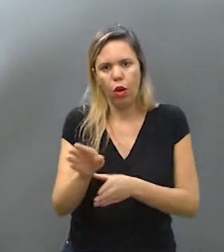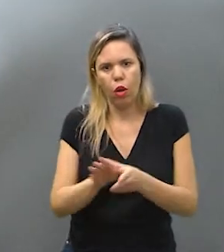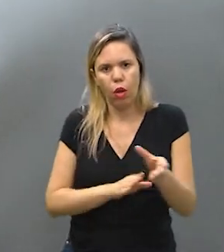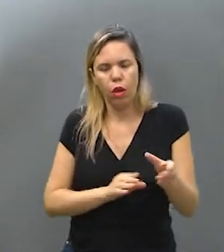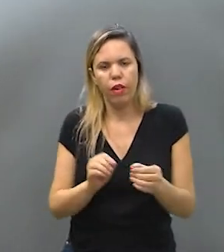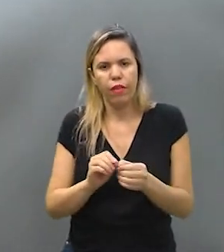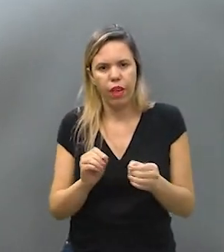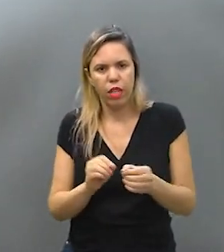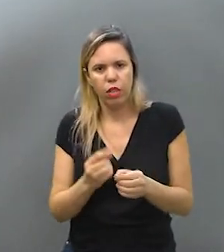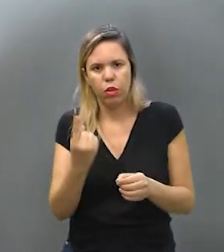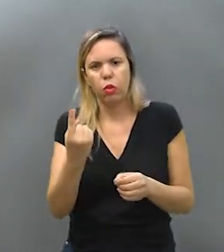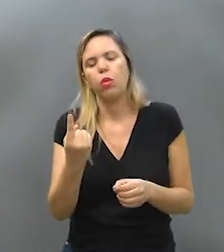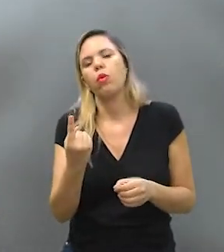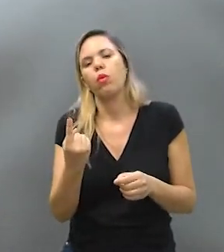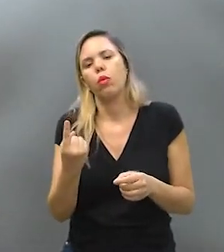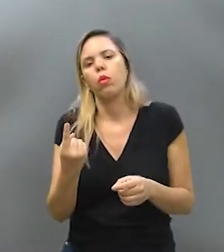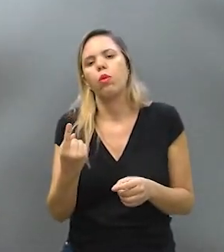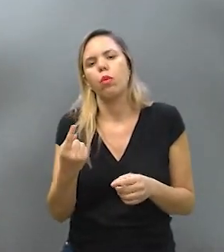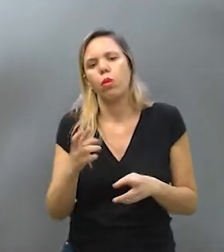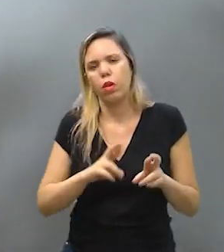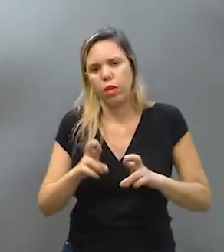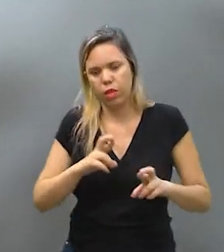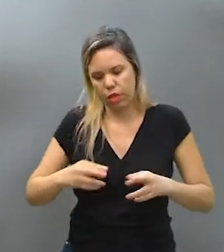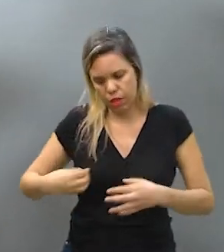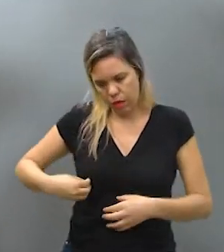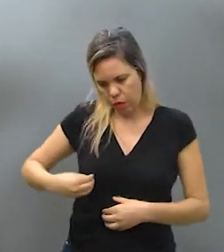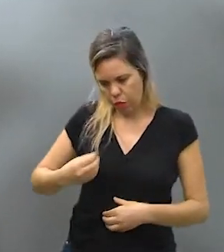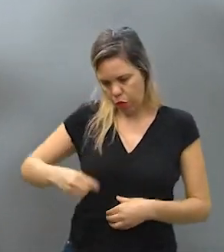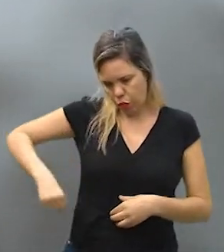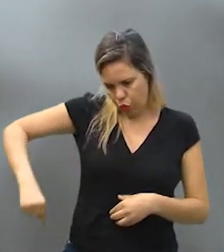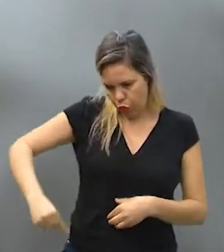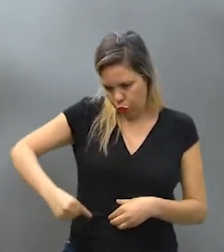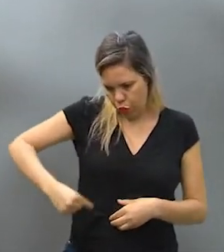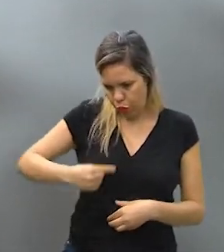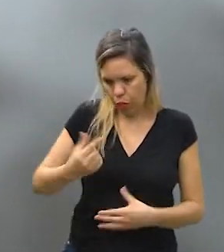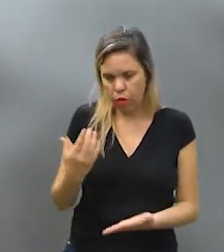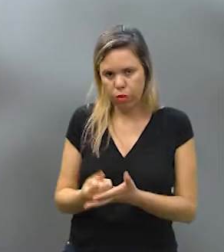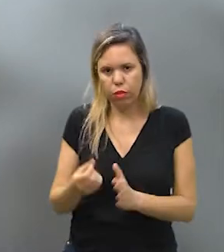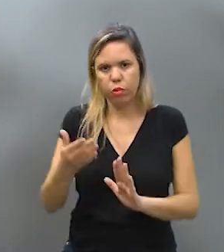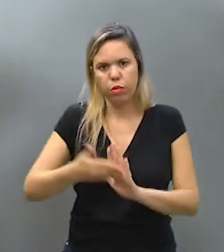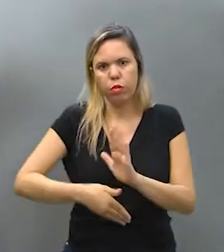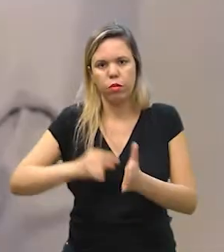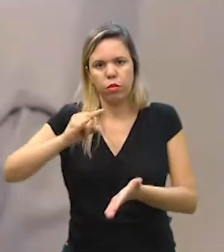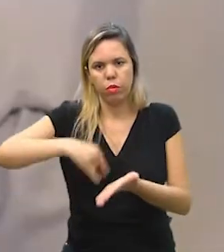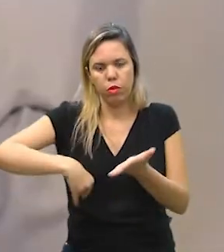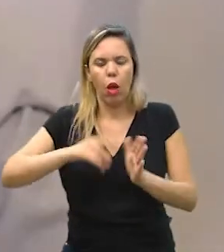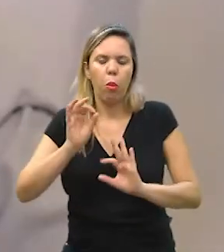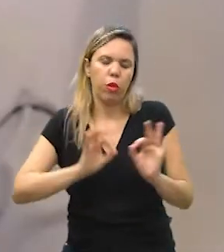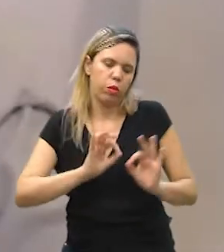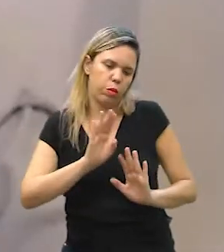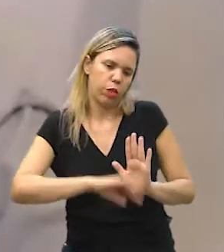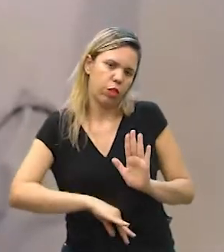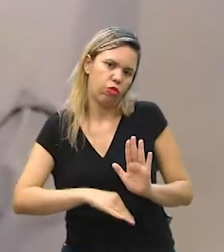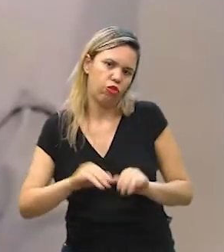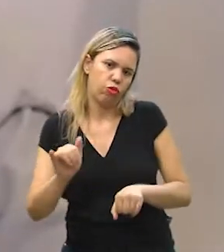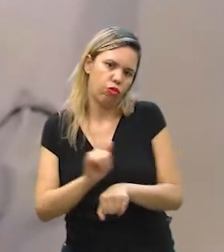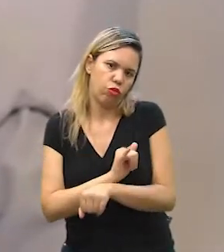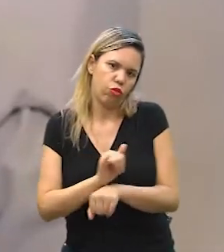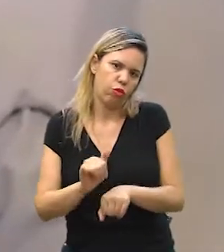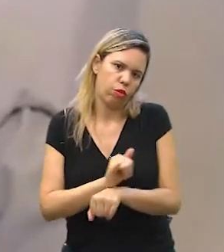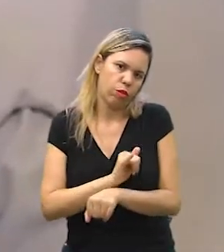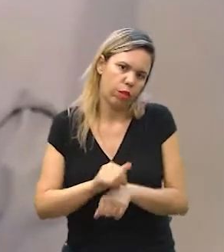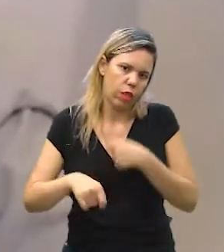menos, fazer uma colonoscopia. Uma vez que eu receba o resultado, eu posso planejar uma estratégia